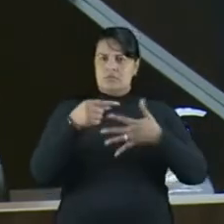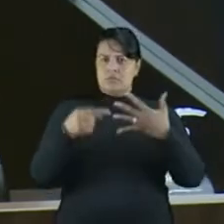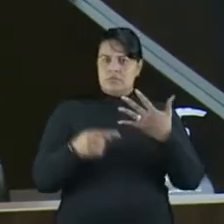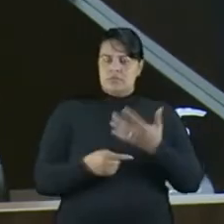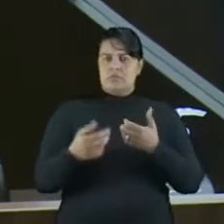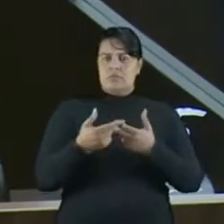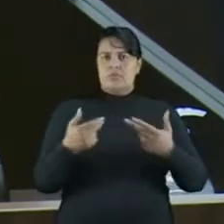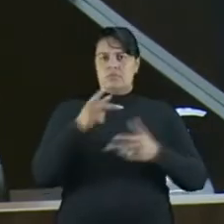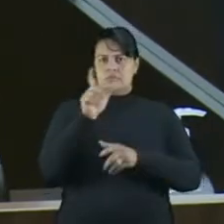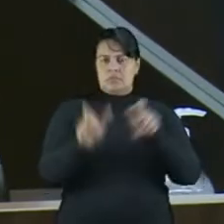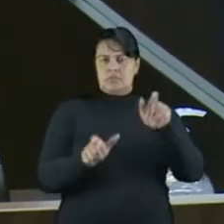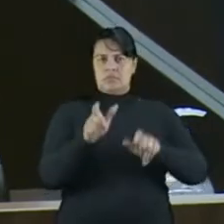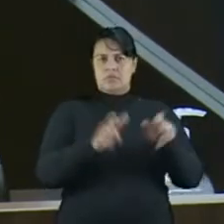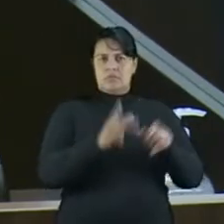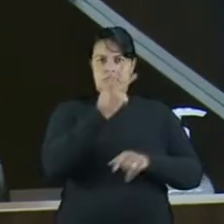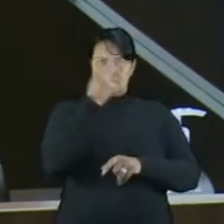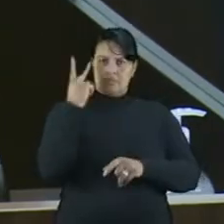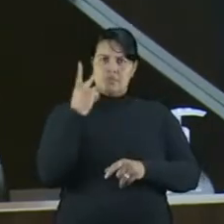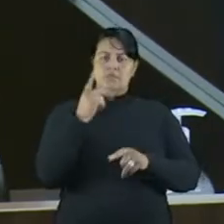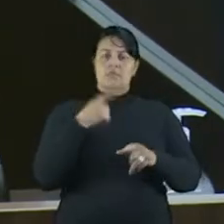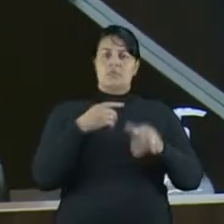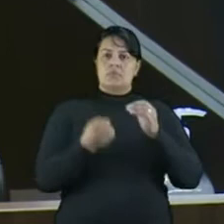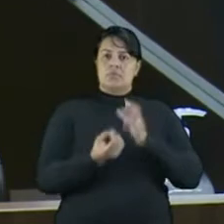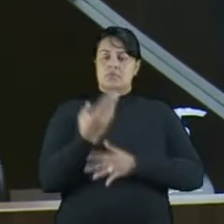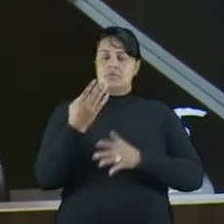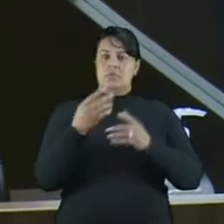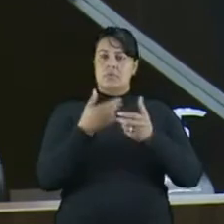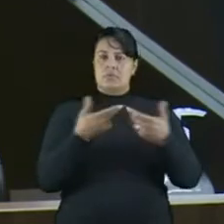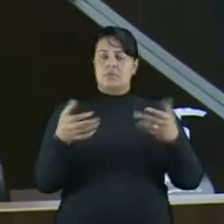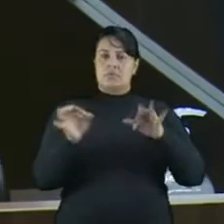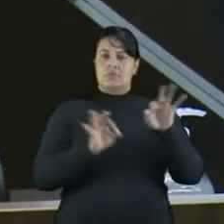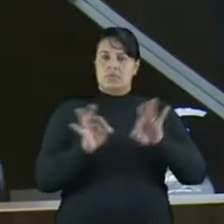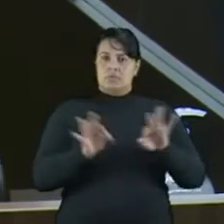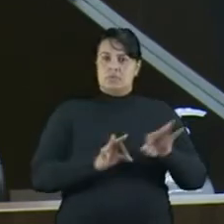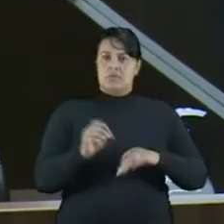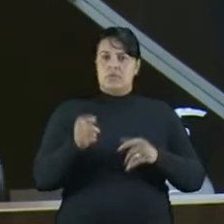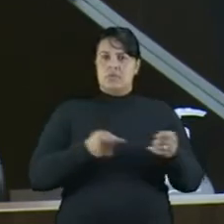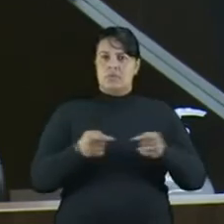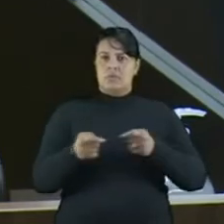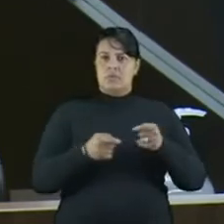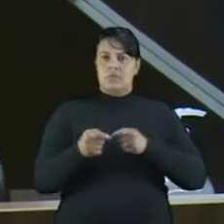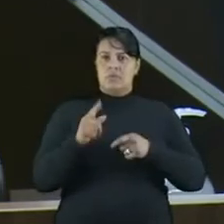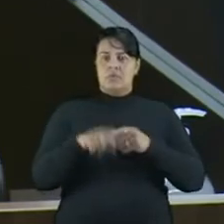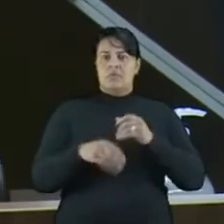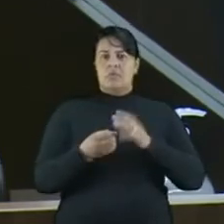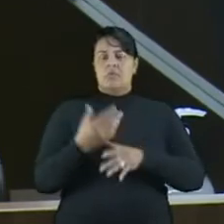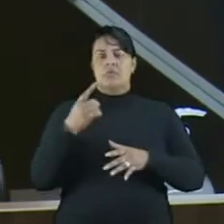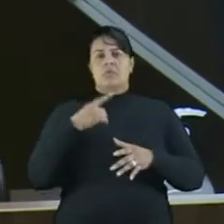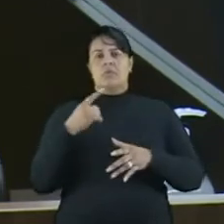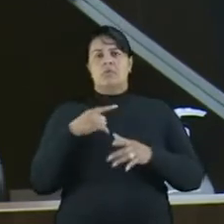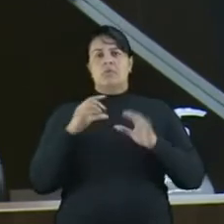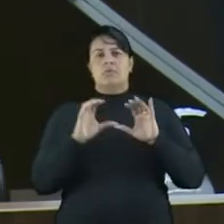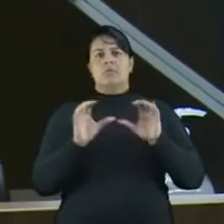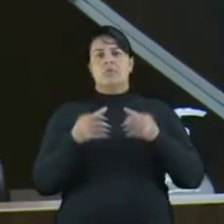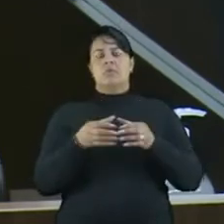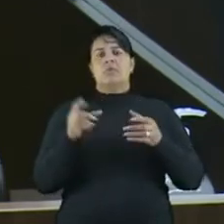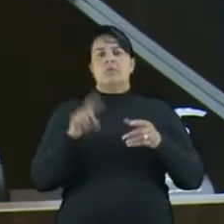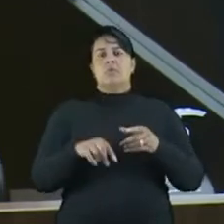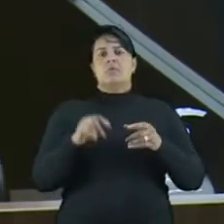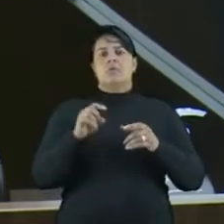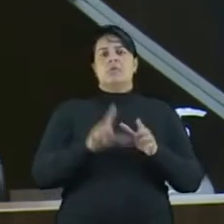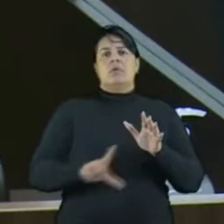por meio da elaboração de diagnóstico acerca de controles implementados pela Organização Pública Federais para adequação da Lei